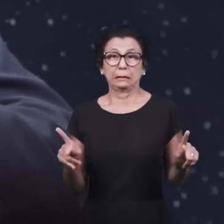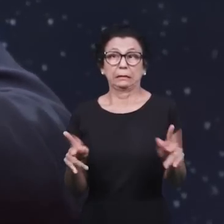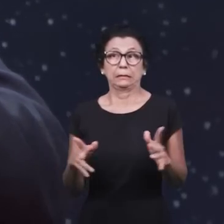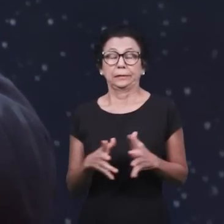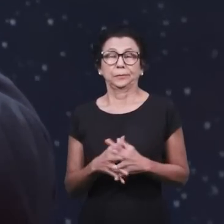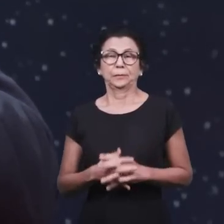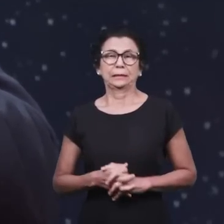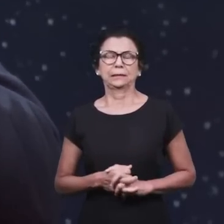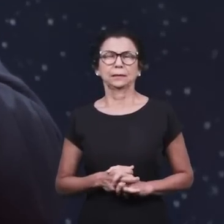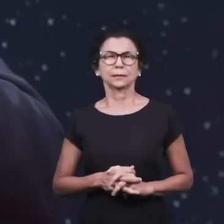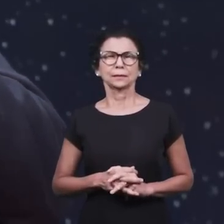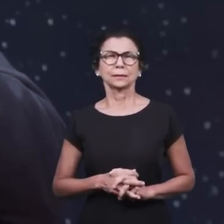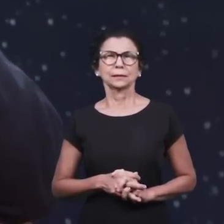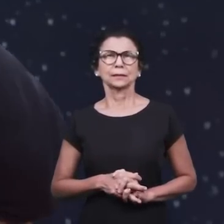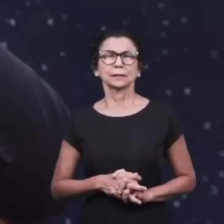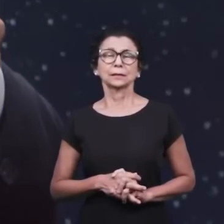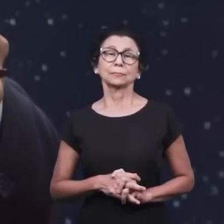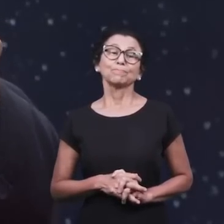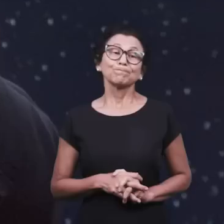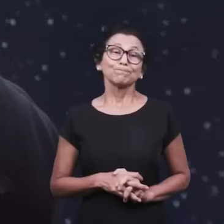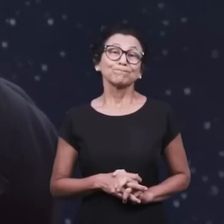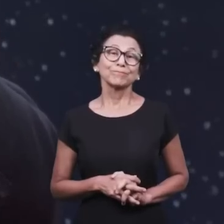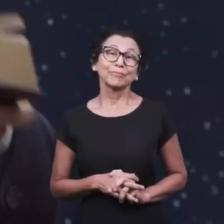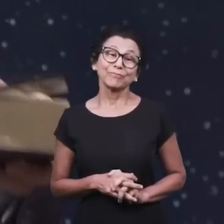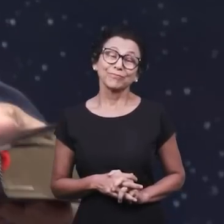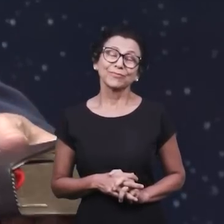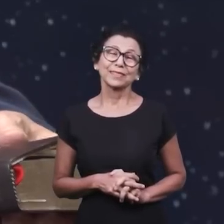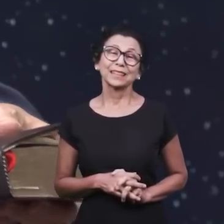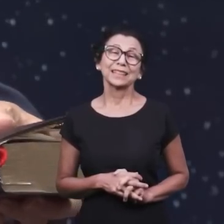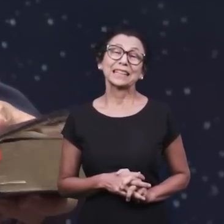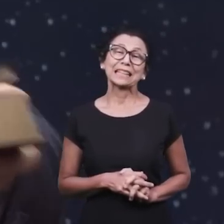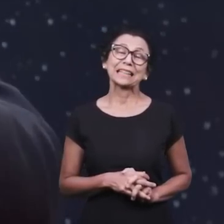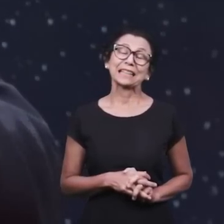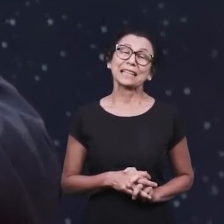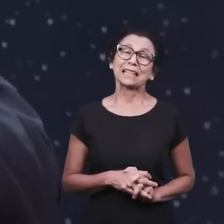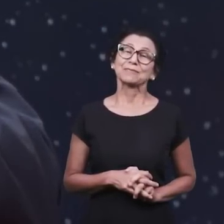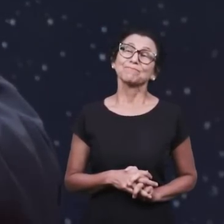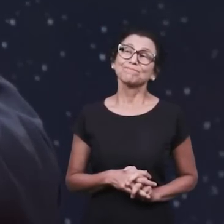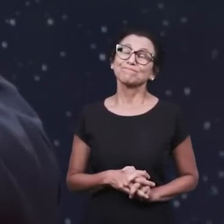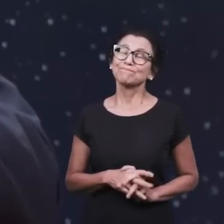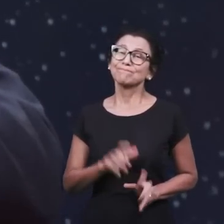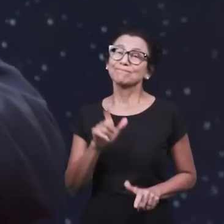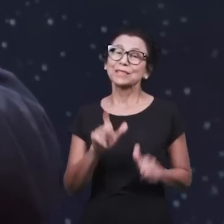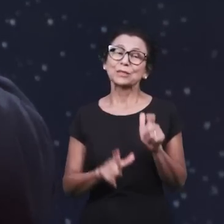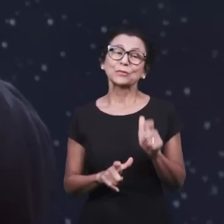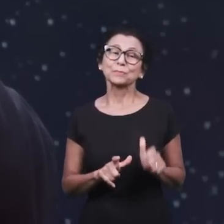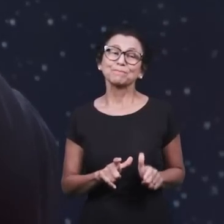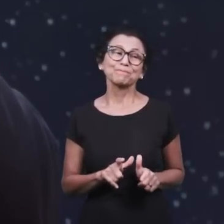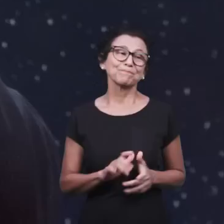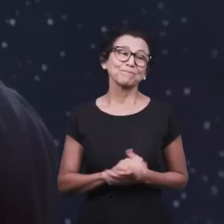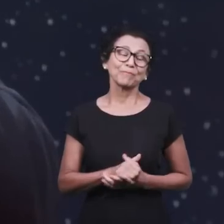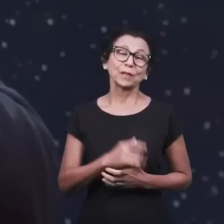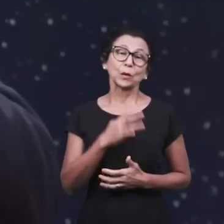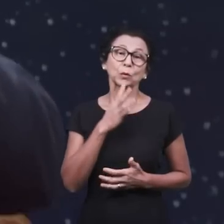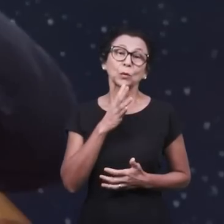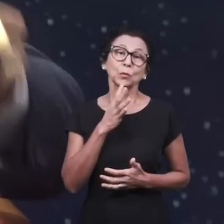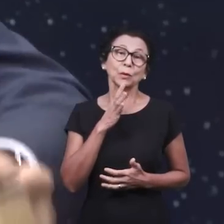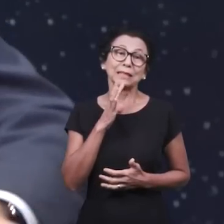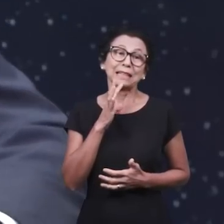forma, uma visão distorcida de que o livro é